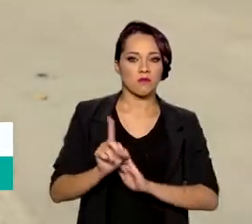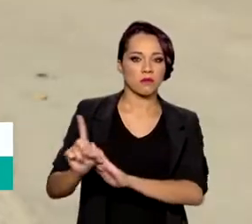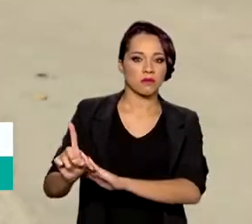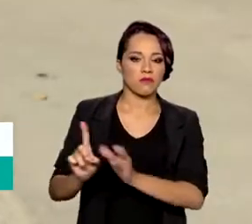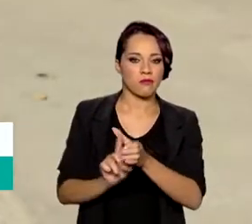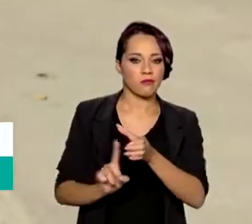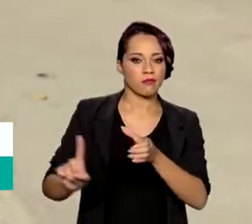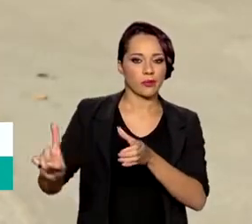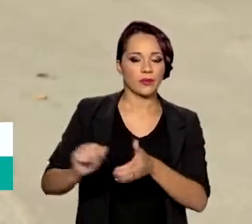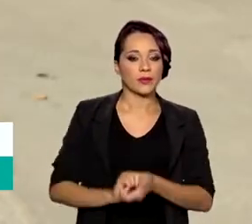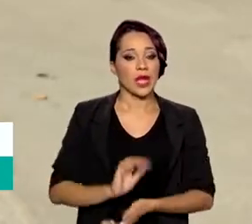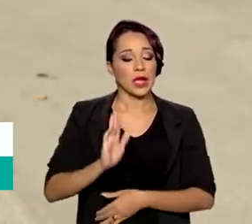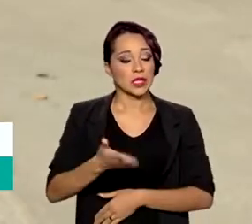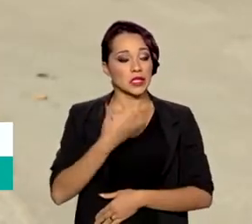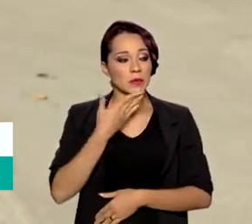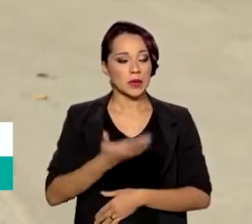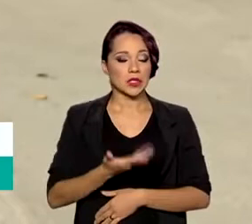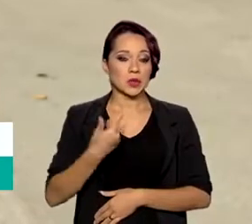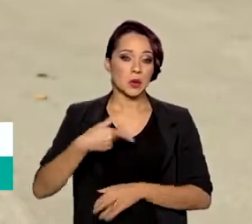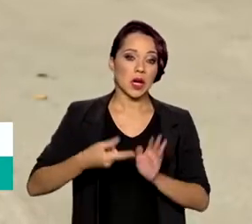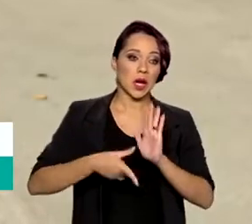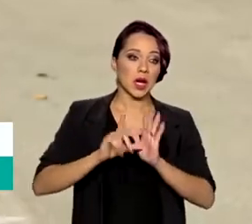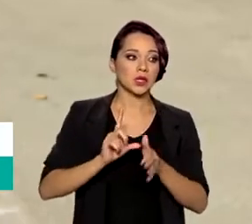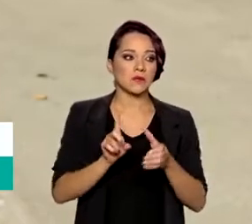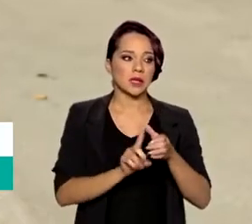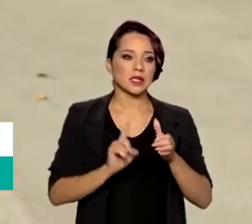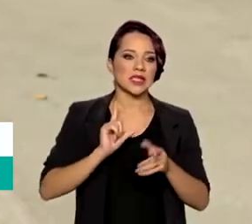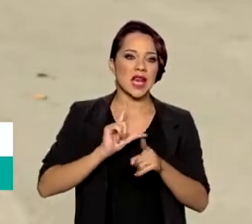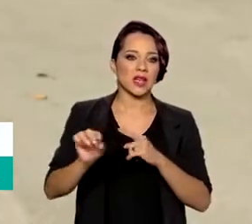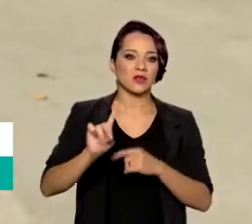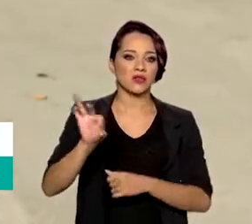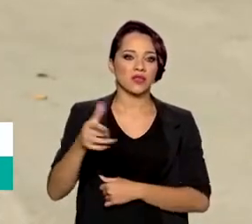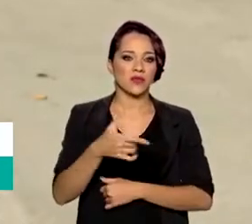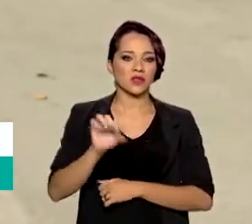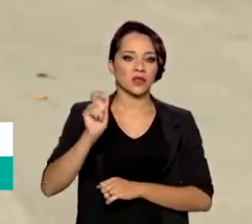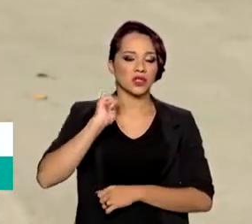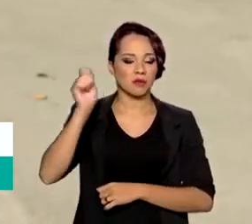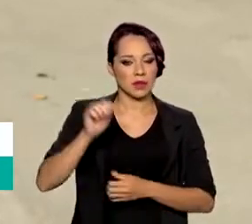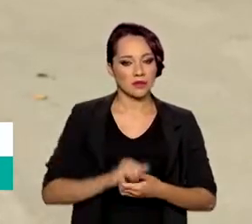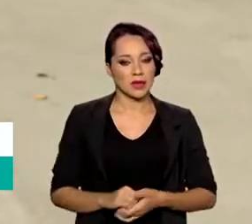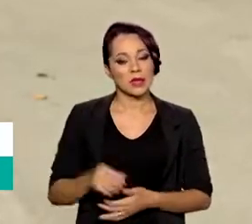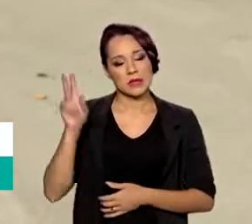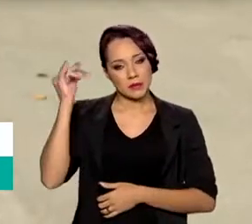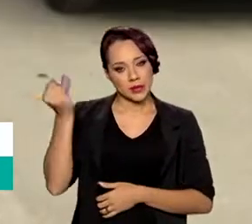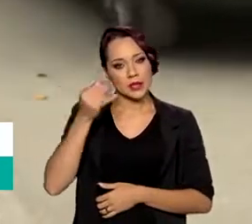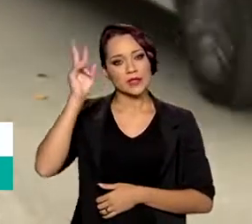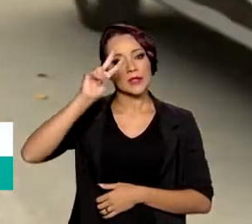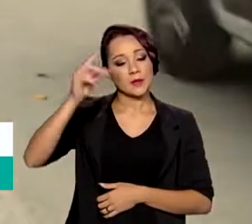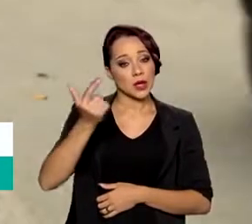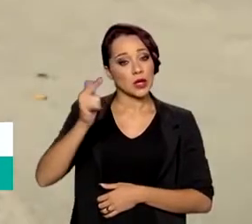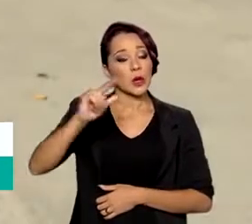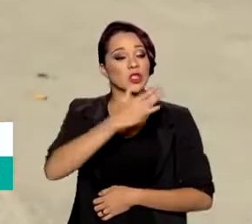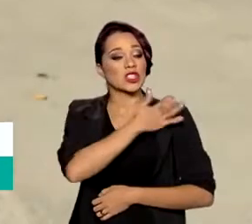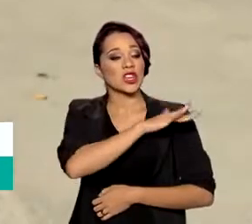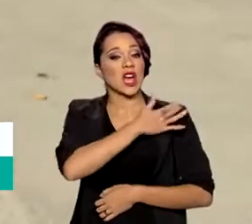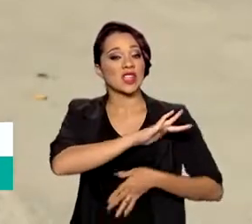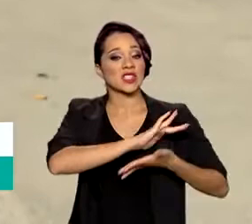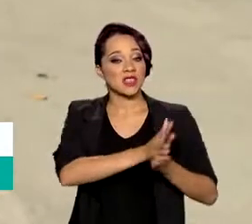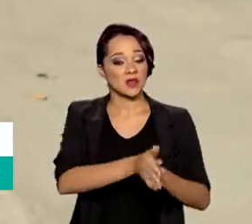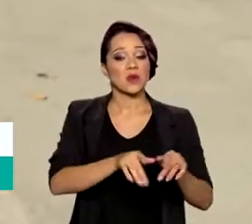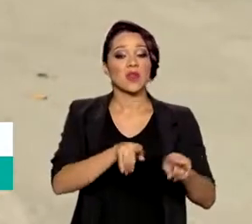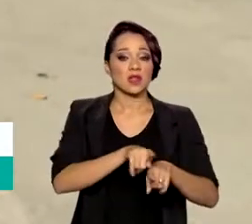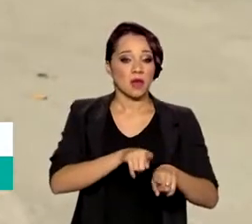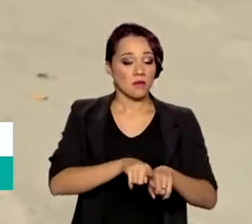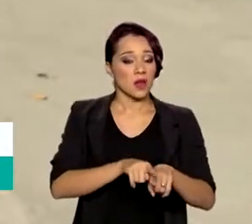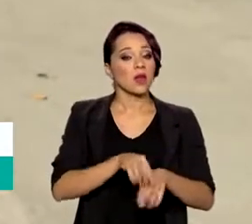já havia pedido a desfiliação no dia 28 de abril. E a gente não pode esquecer de um outro caso de racismo que também ganhou